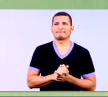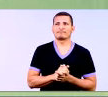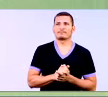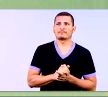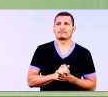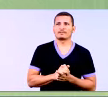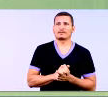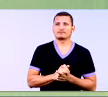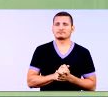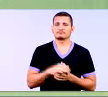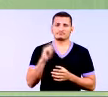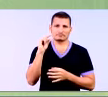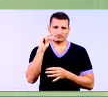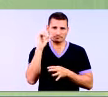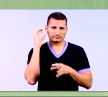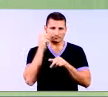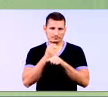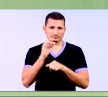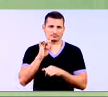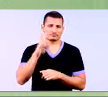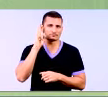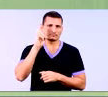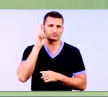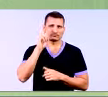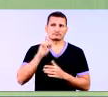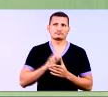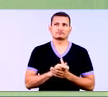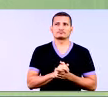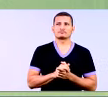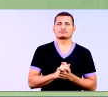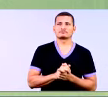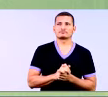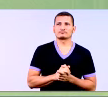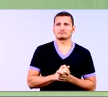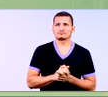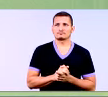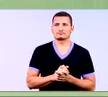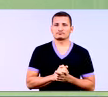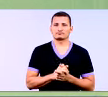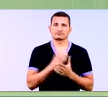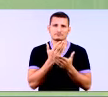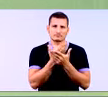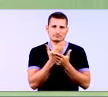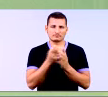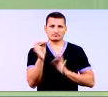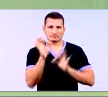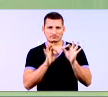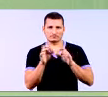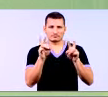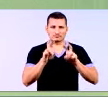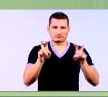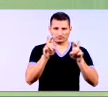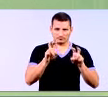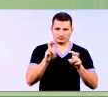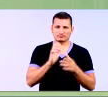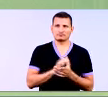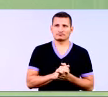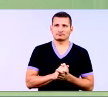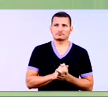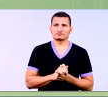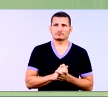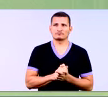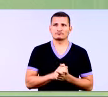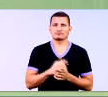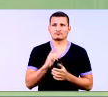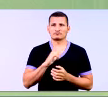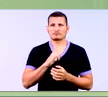A gente vai fazer uma pequena revisão aqui só para lembrar. A gente viu que na aula de organização de computadores, pelo sistema de von Neumann, a gente tem